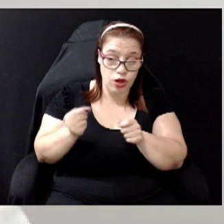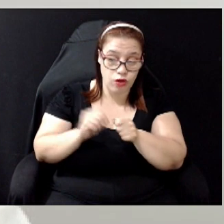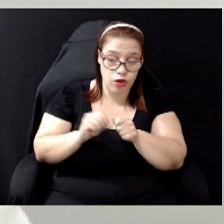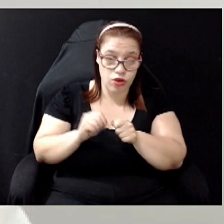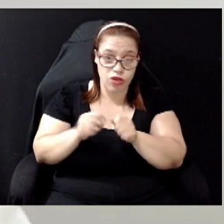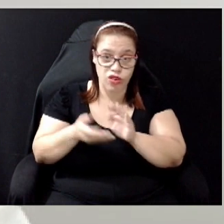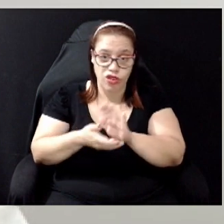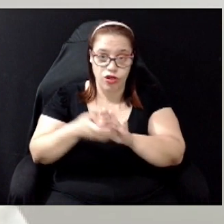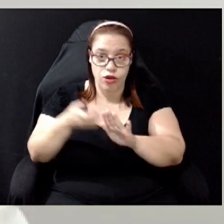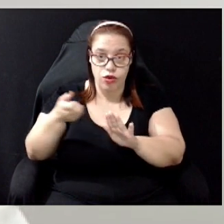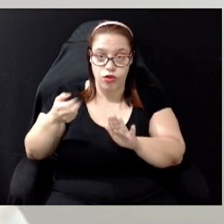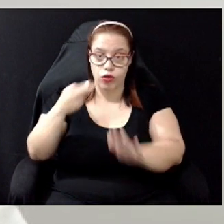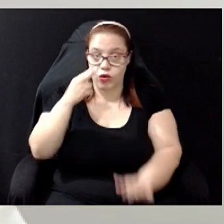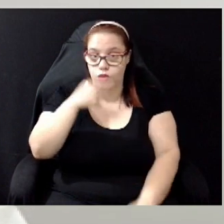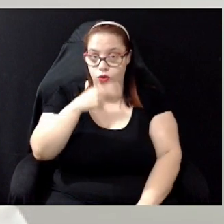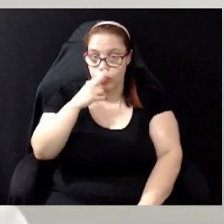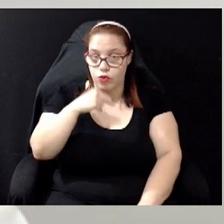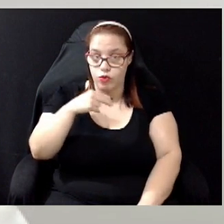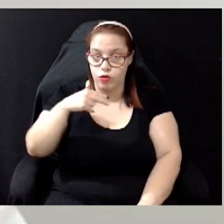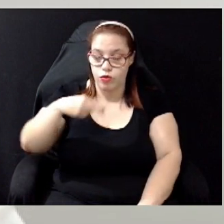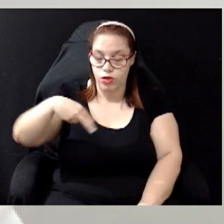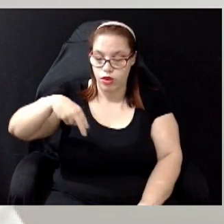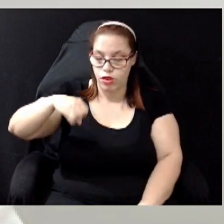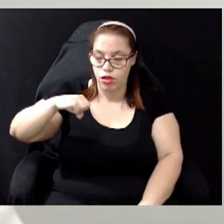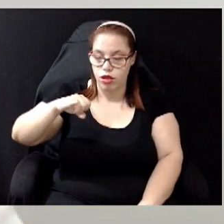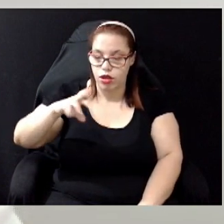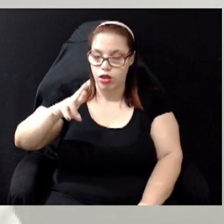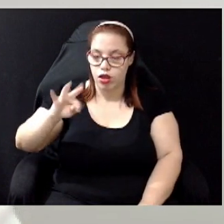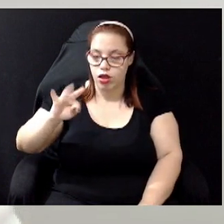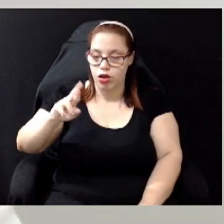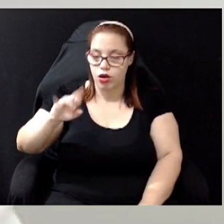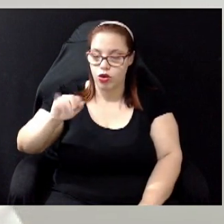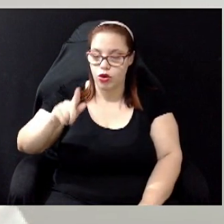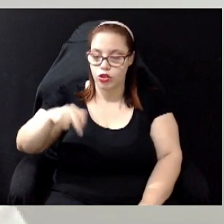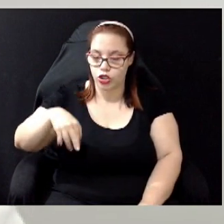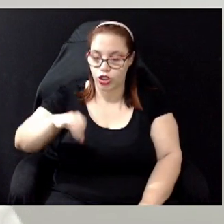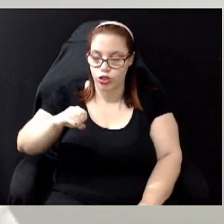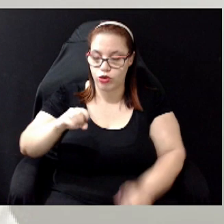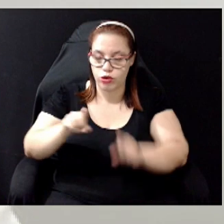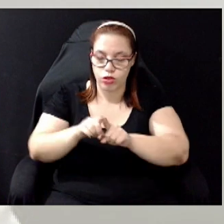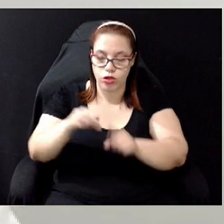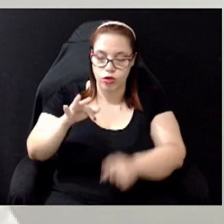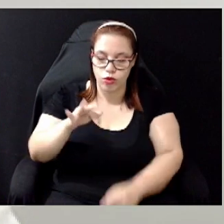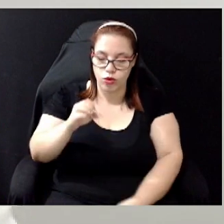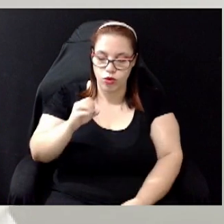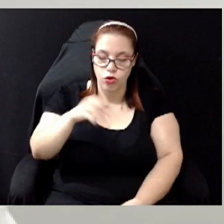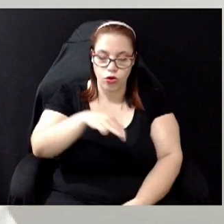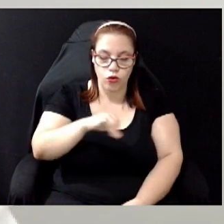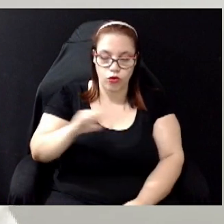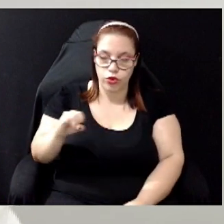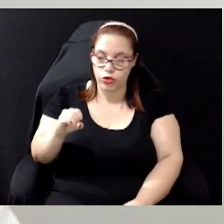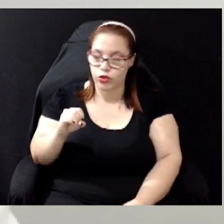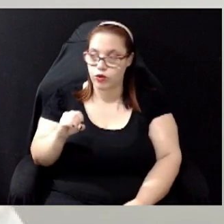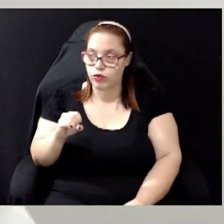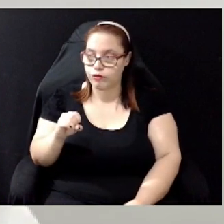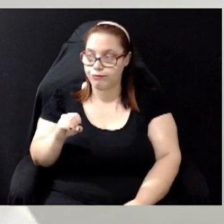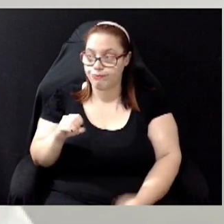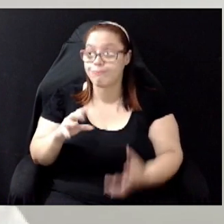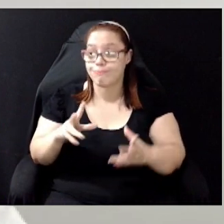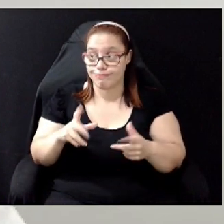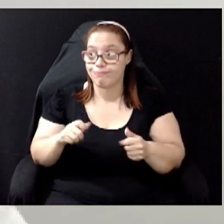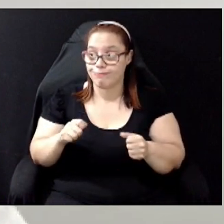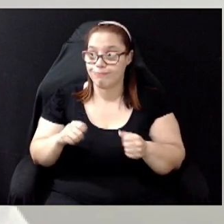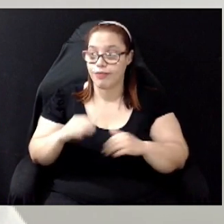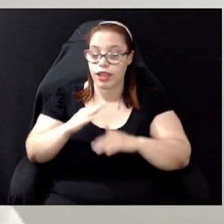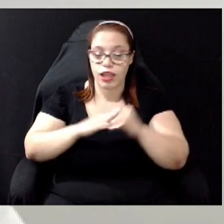fazem, ainda tira os nutrientes, nitrogênio e fósforo, que é o que pode causar eutrofização dos lagos, dos rios, essa situação